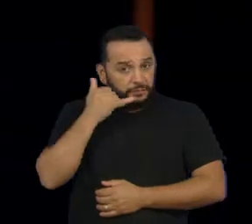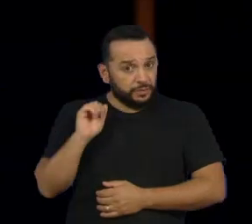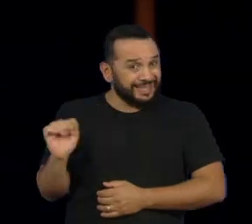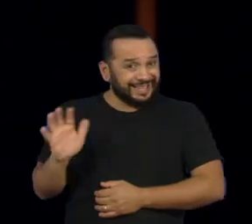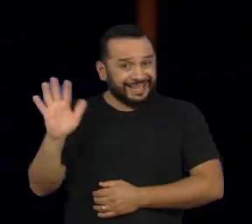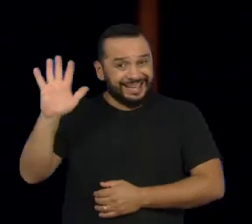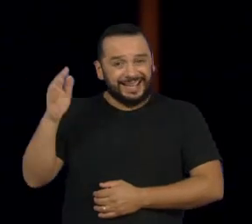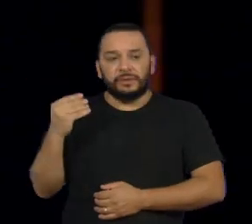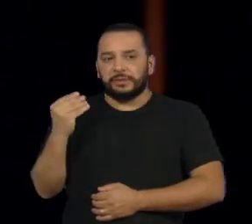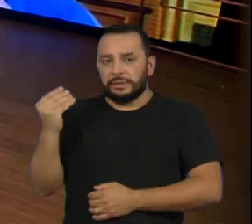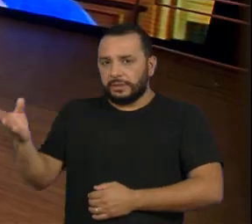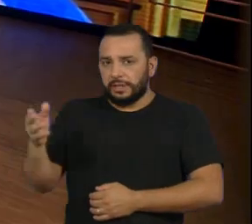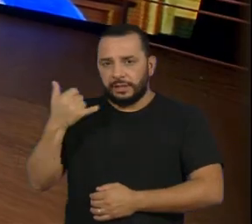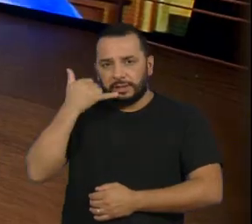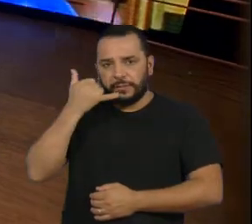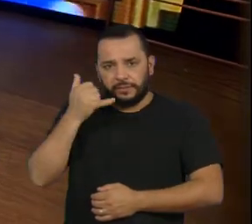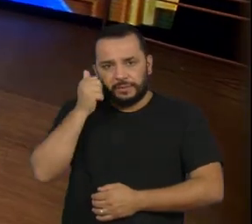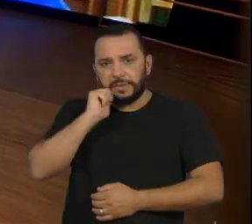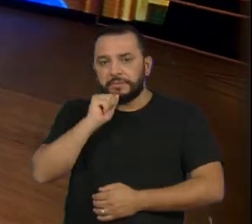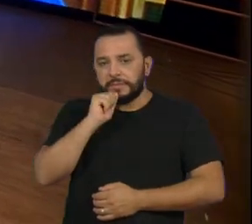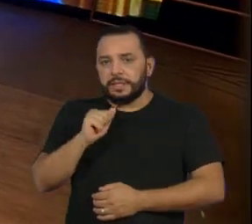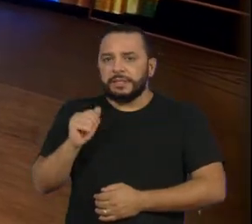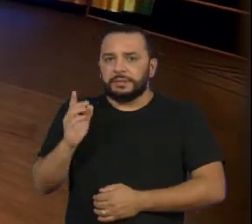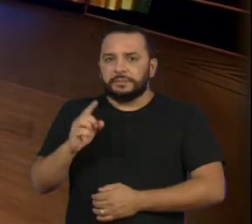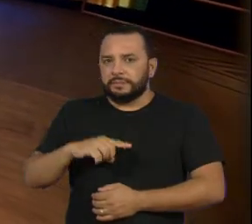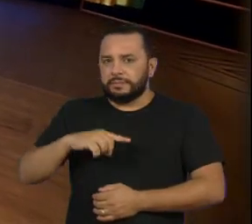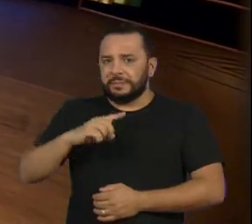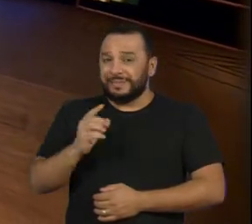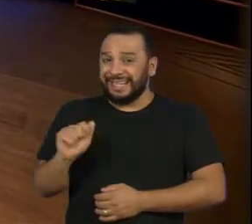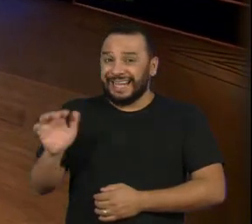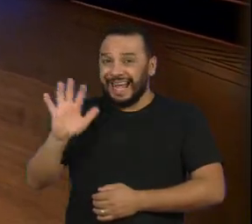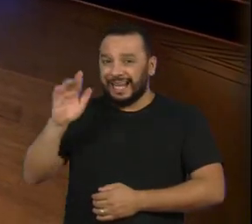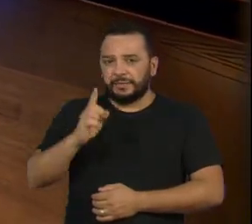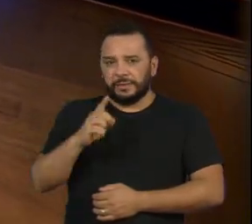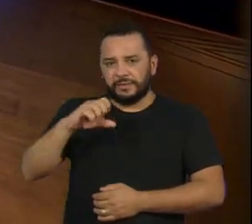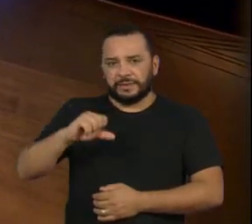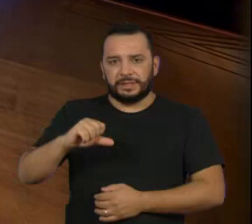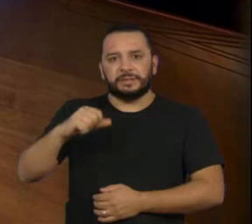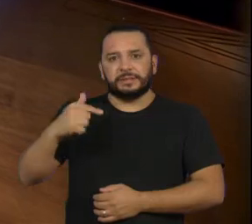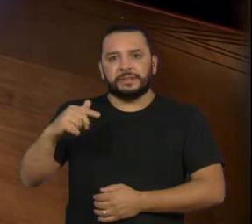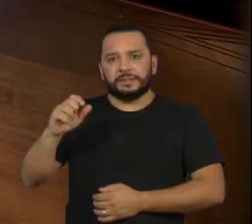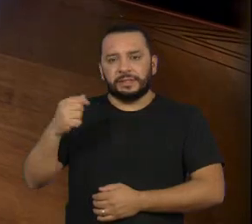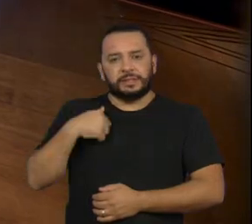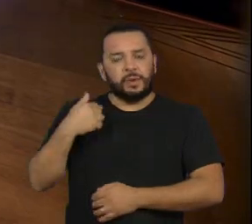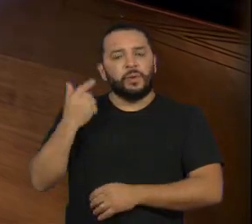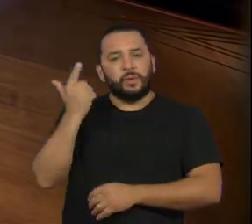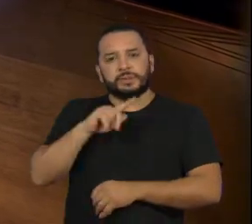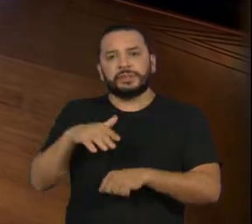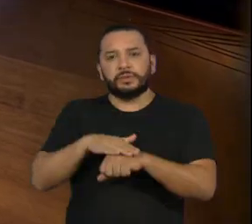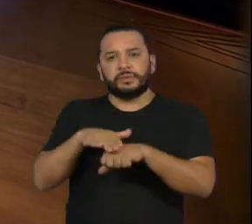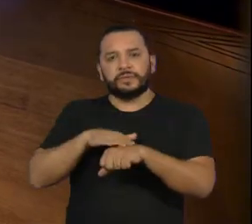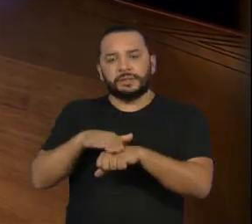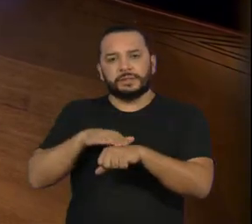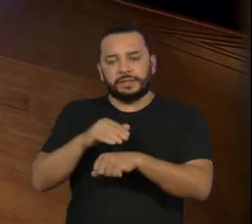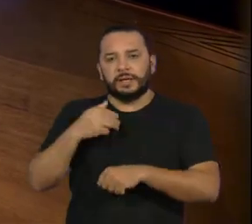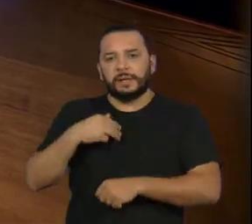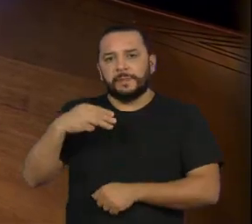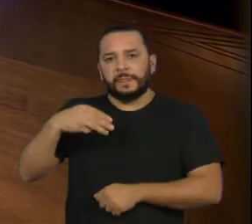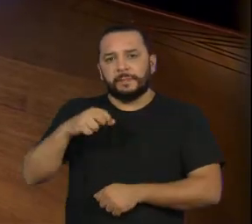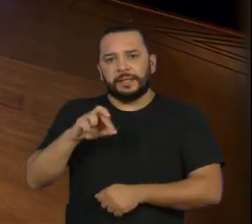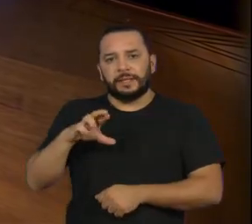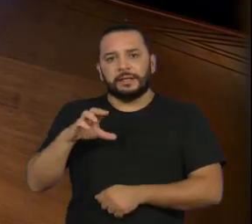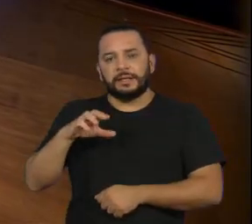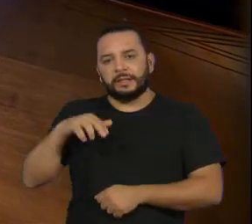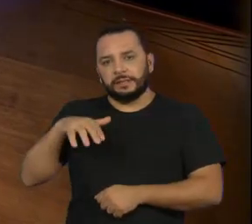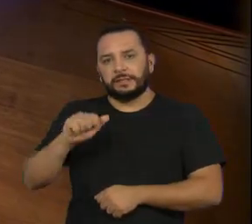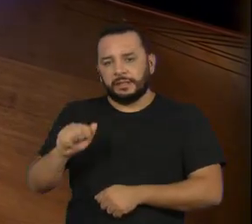né, na década de 70, e eu consegui falar com Mariano, Expedito Mariano, que era secretário de Dom